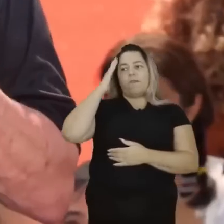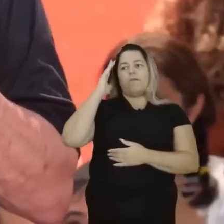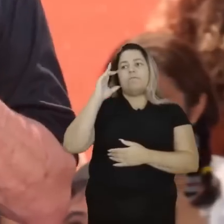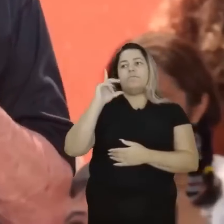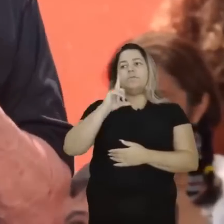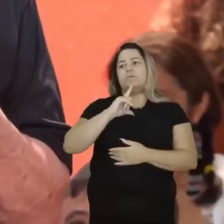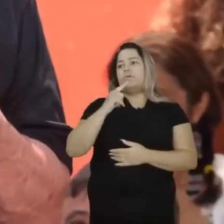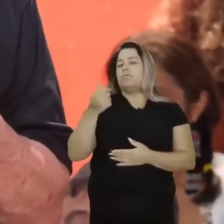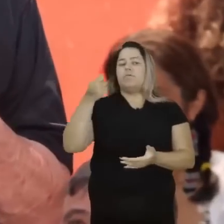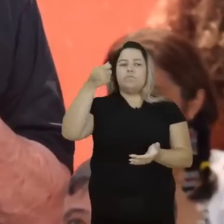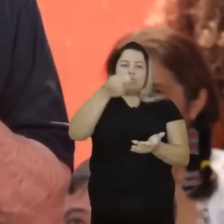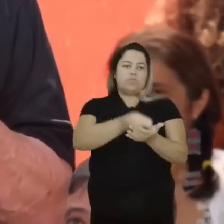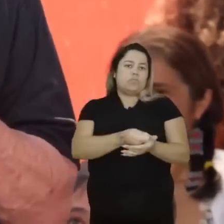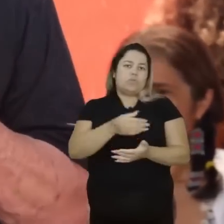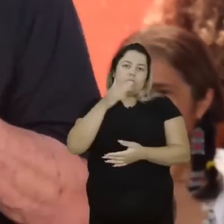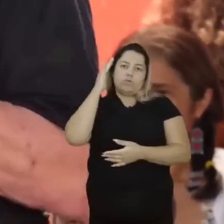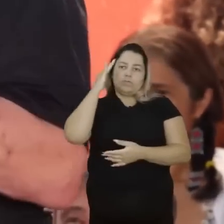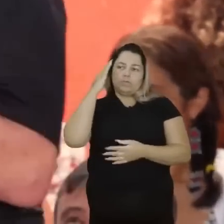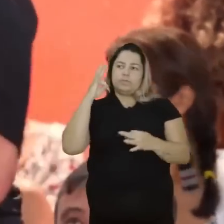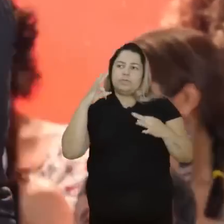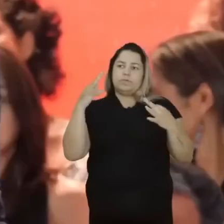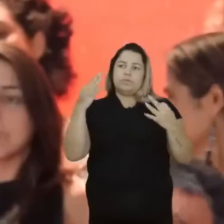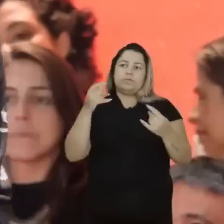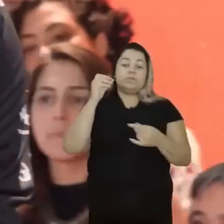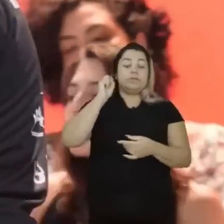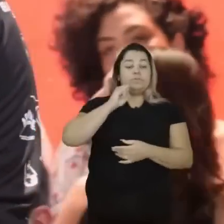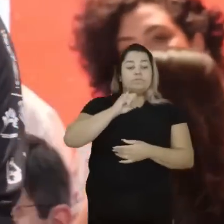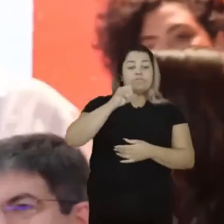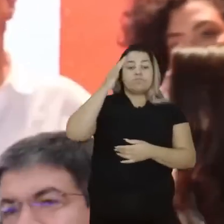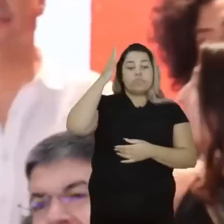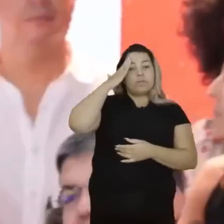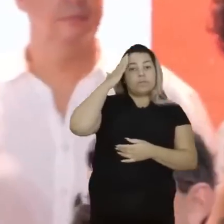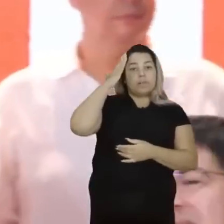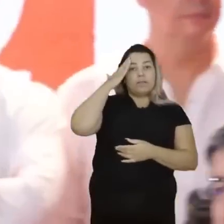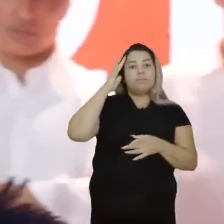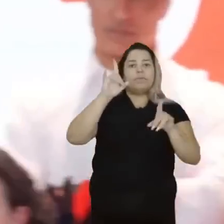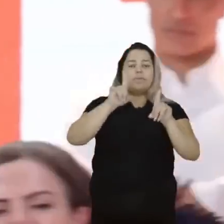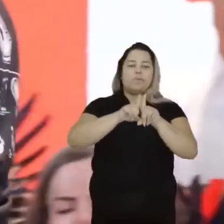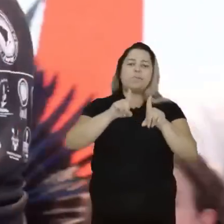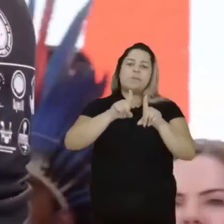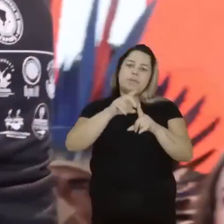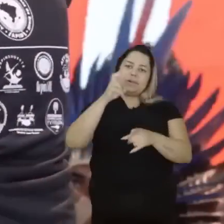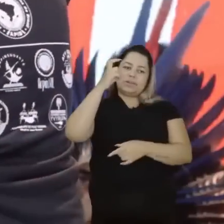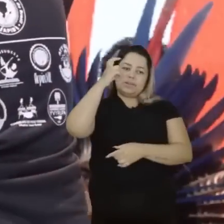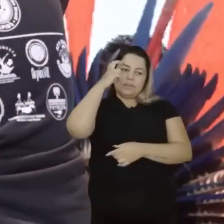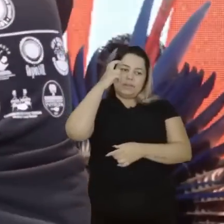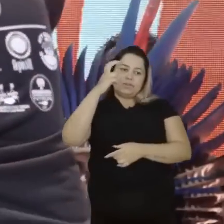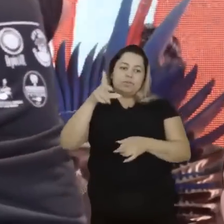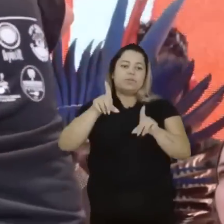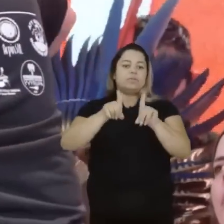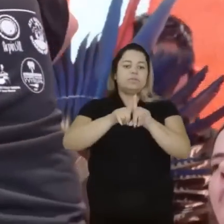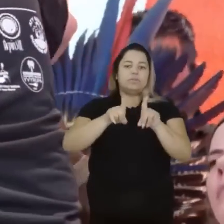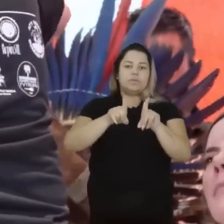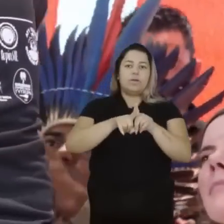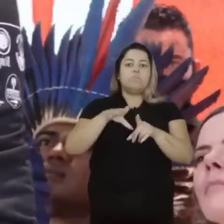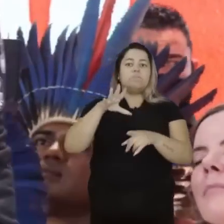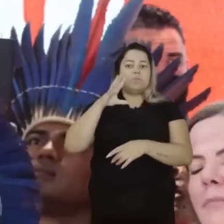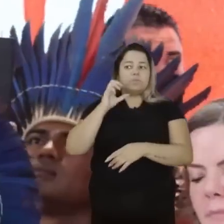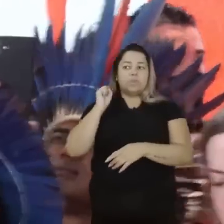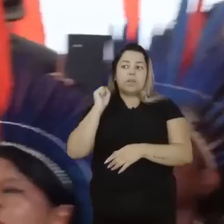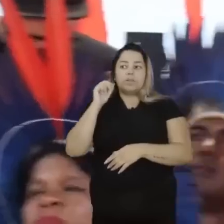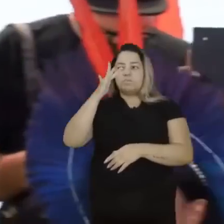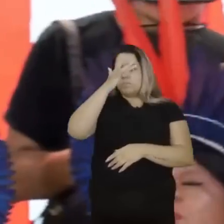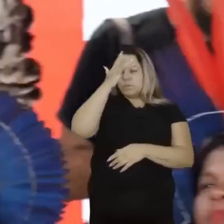o direito de saber tudo. E se ele não sabe, seria a inteligência dele ouvir as pessoas